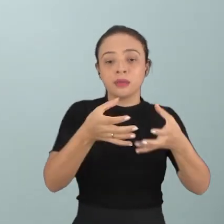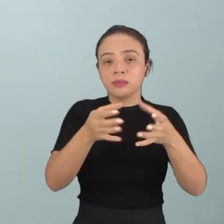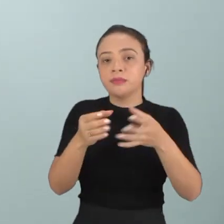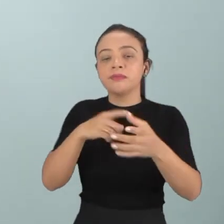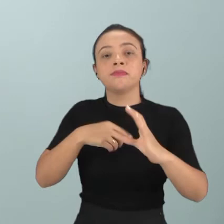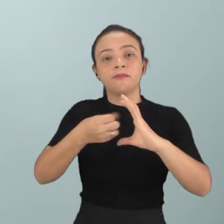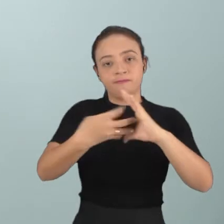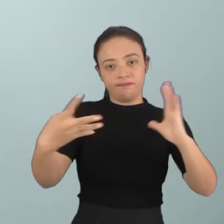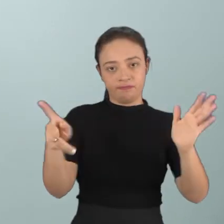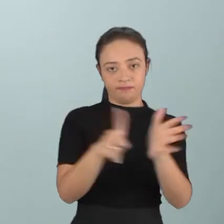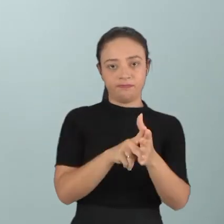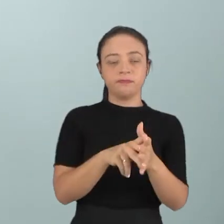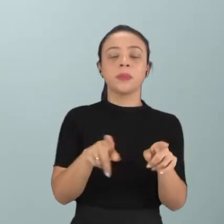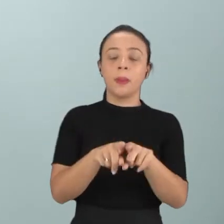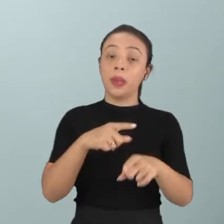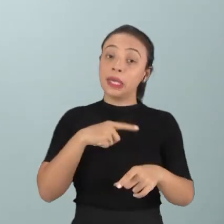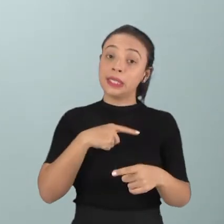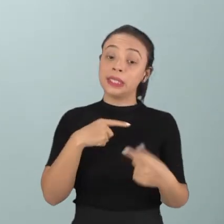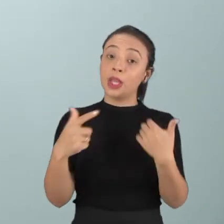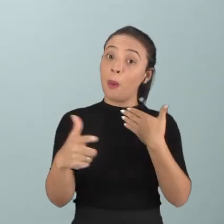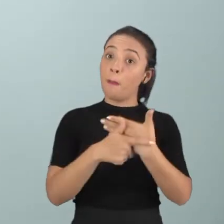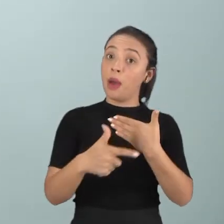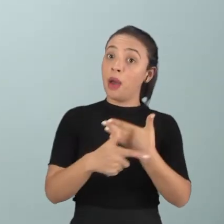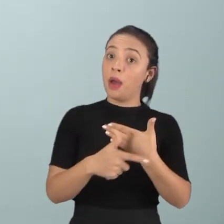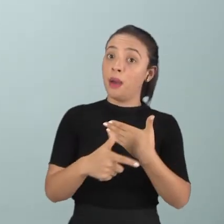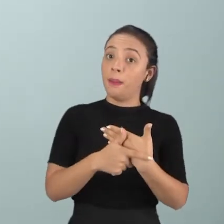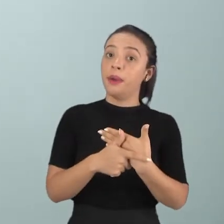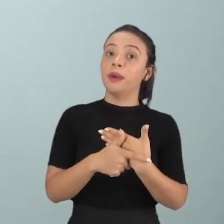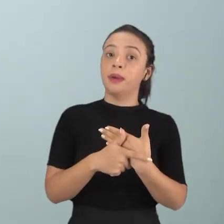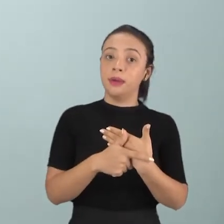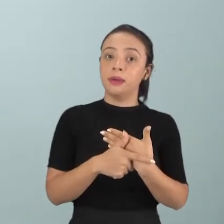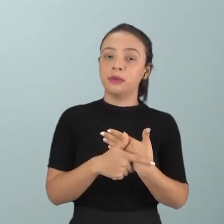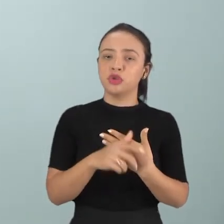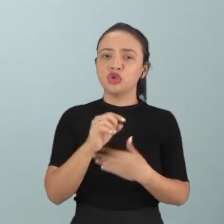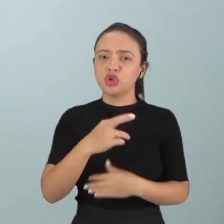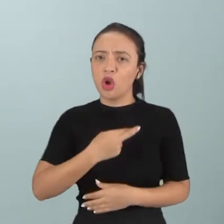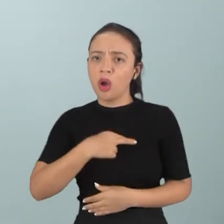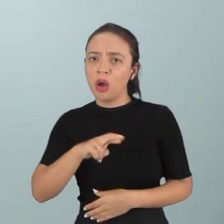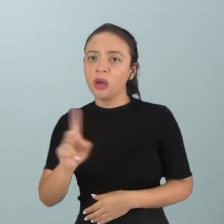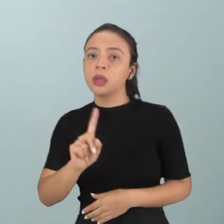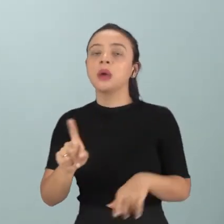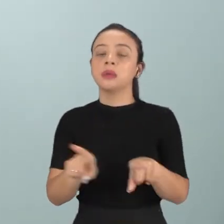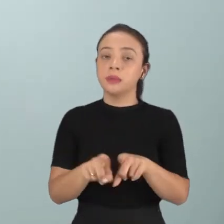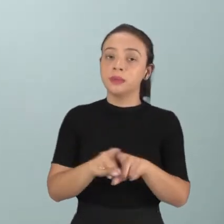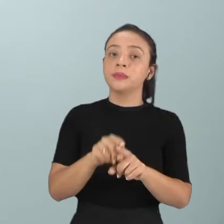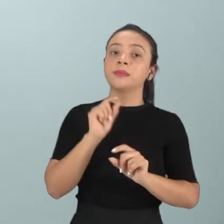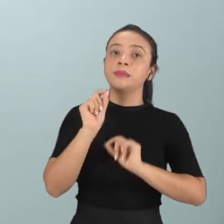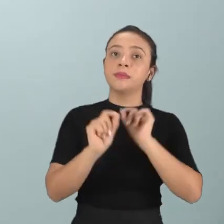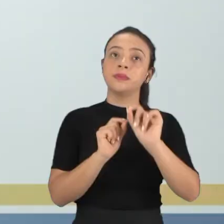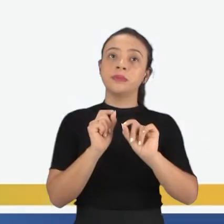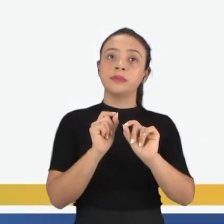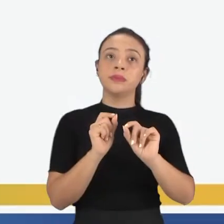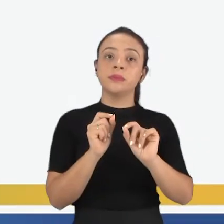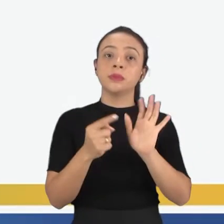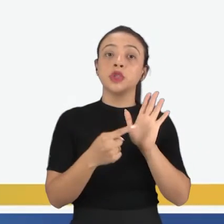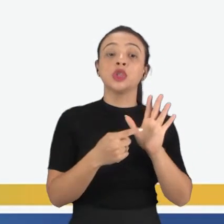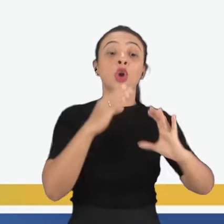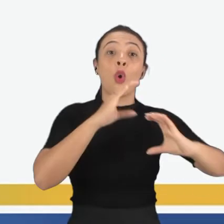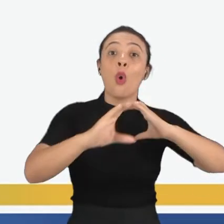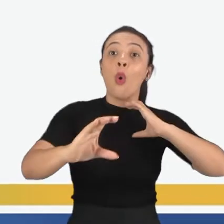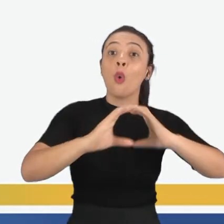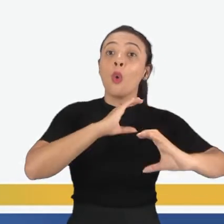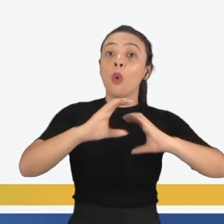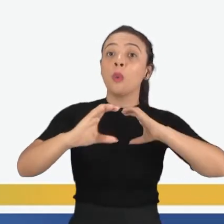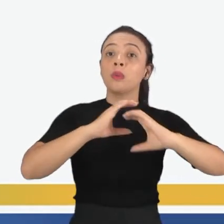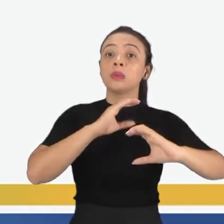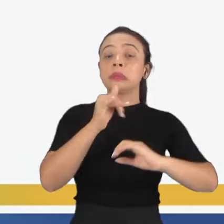específica. E eles têm funções, né? Não só a função ritualística, mas eles têm a função também, gente, de comunicação.